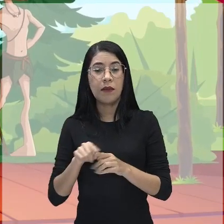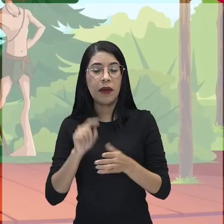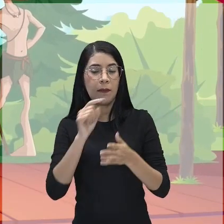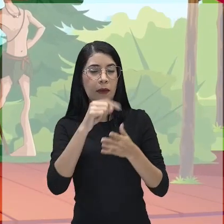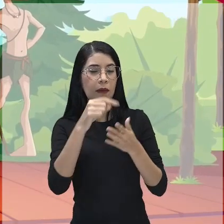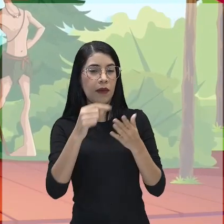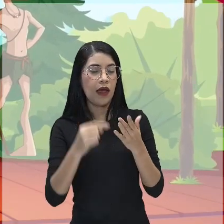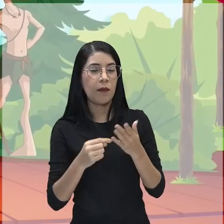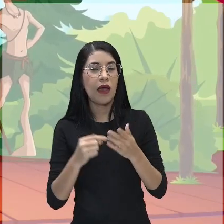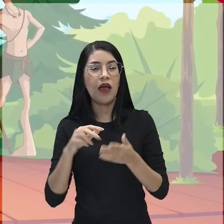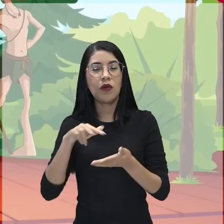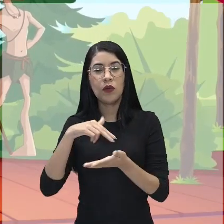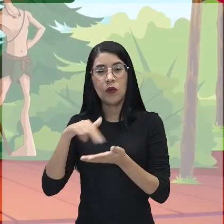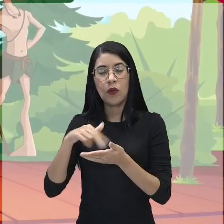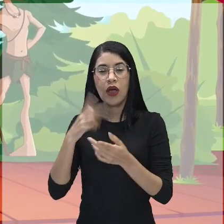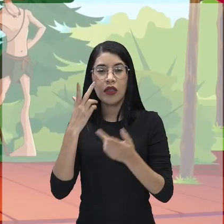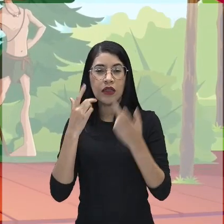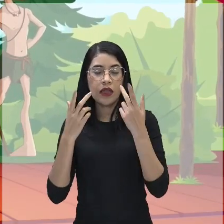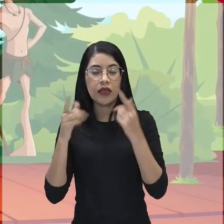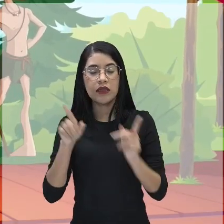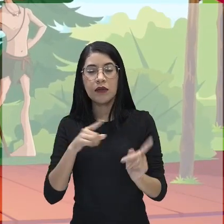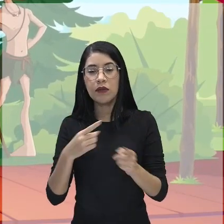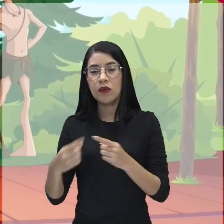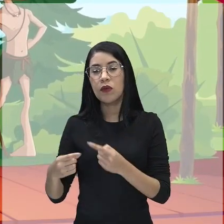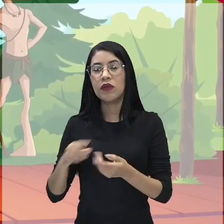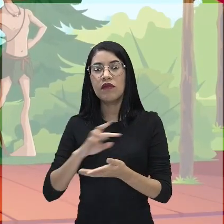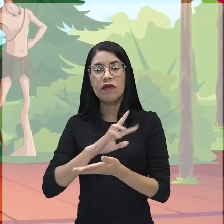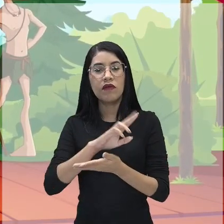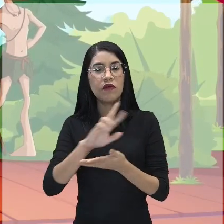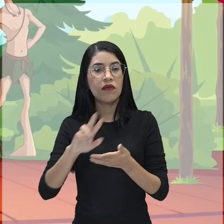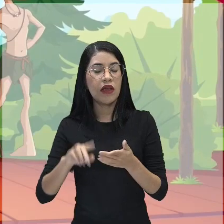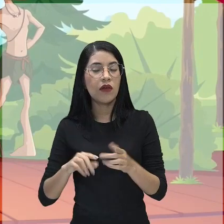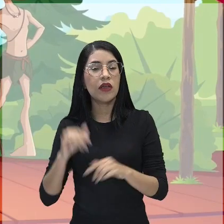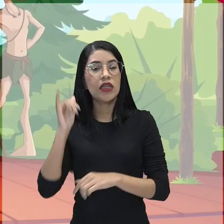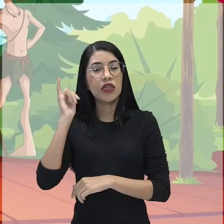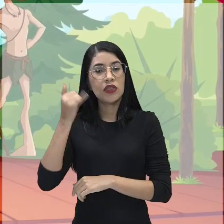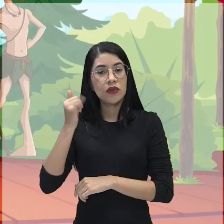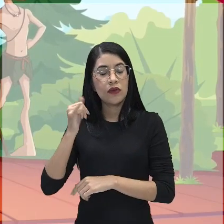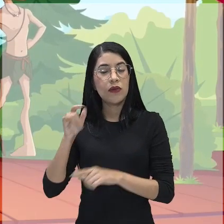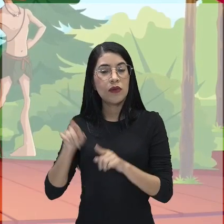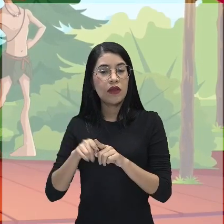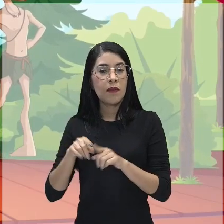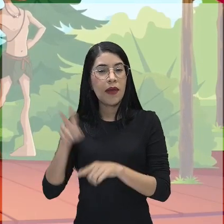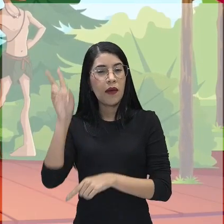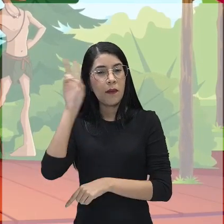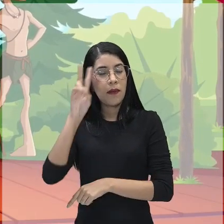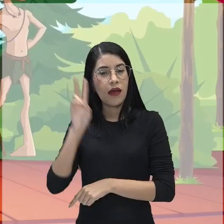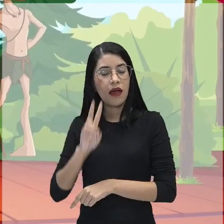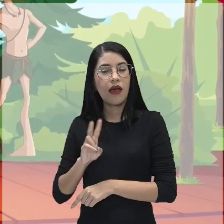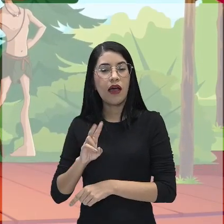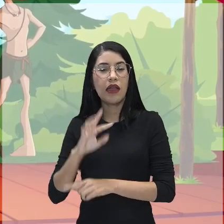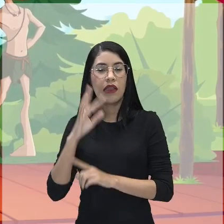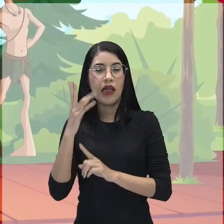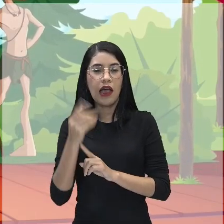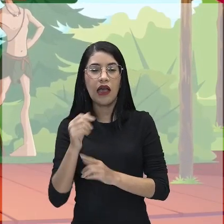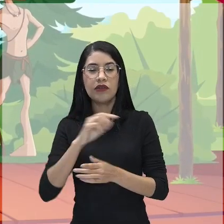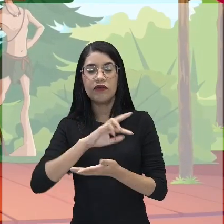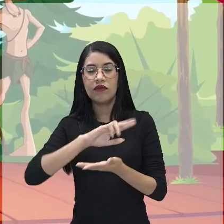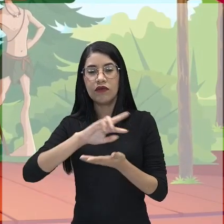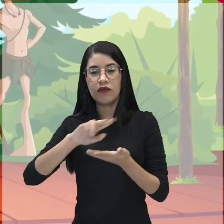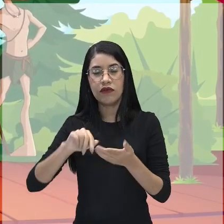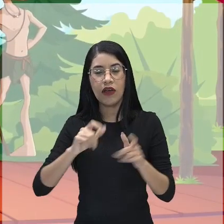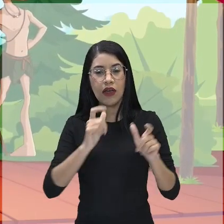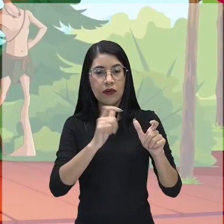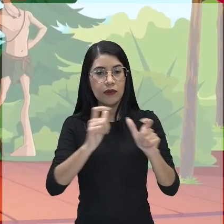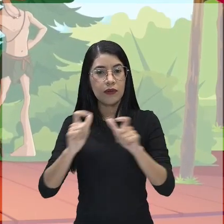teatro, ela envolve a dança, ela envolve a música, ela envolve a história da arte lá na pré-história, no Egito, na Grécia, e